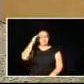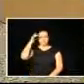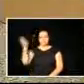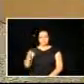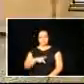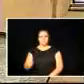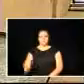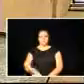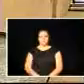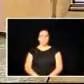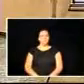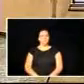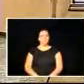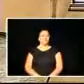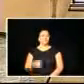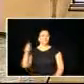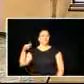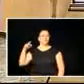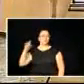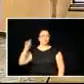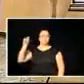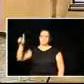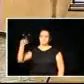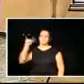Vereador Digão.